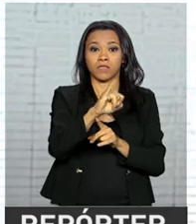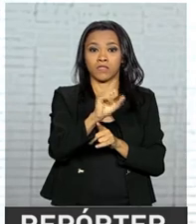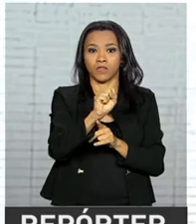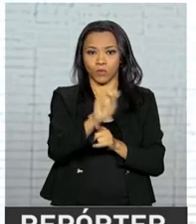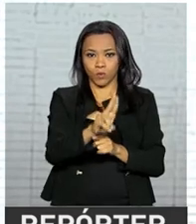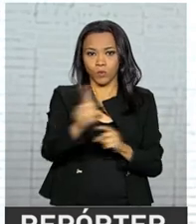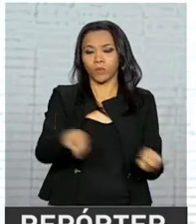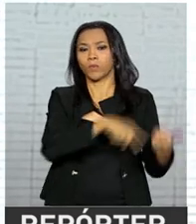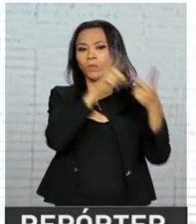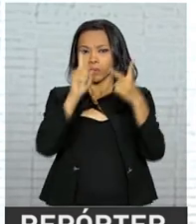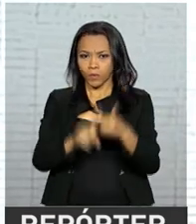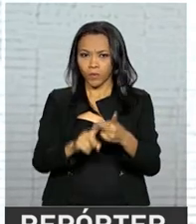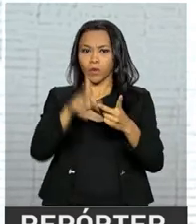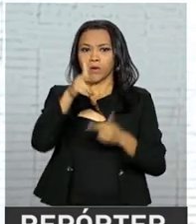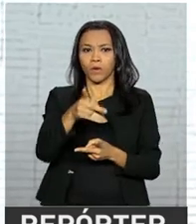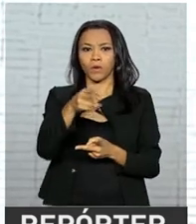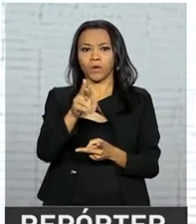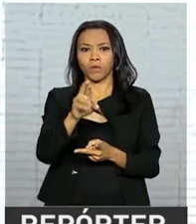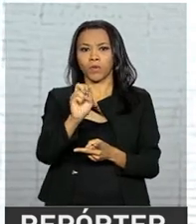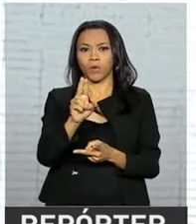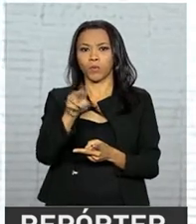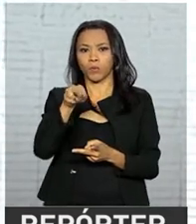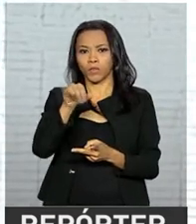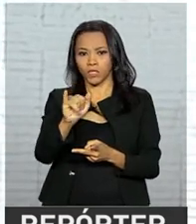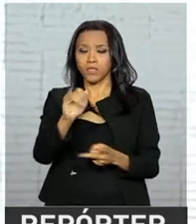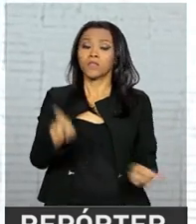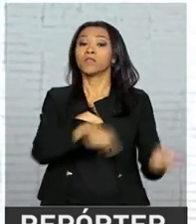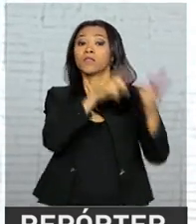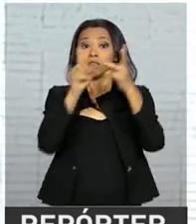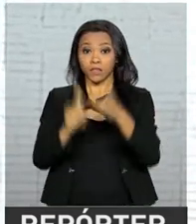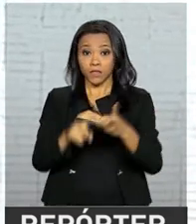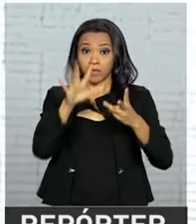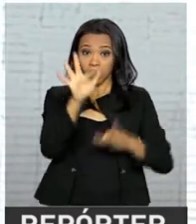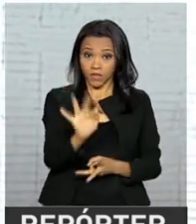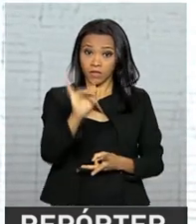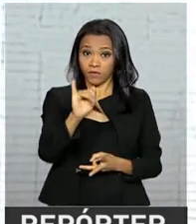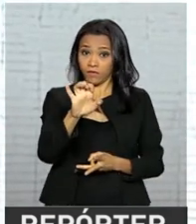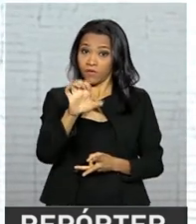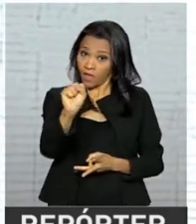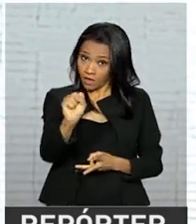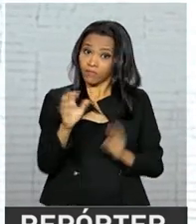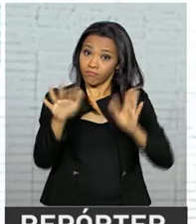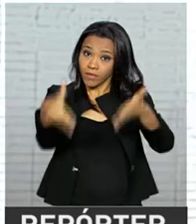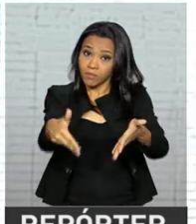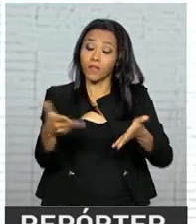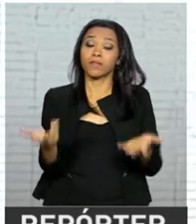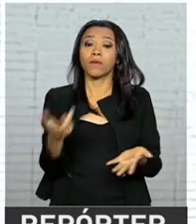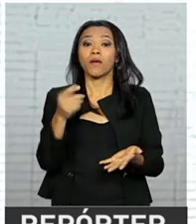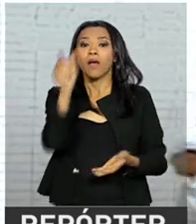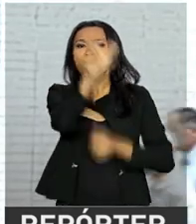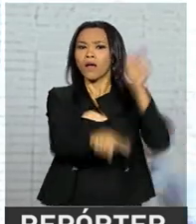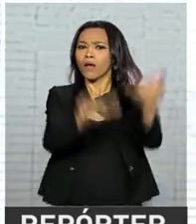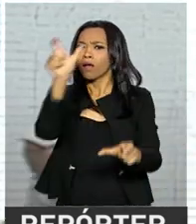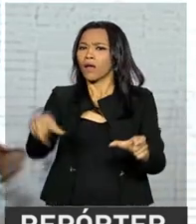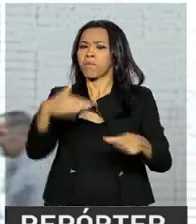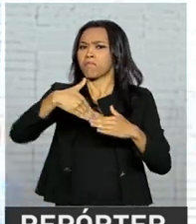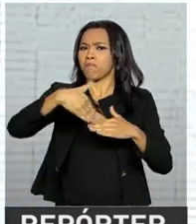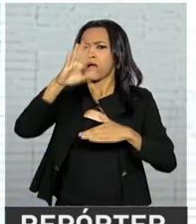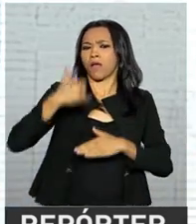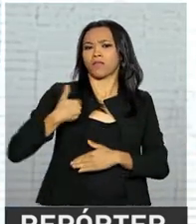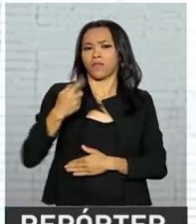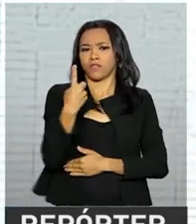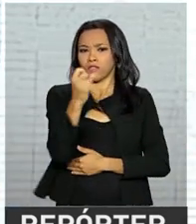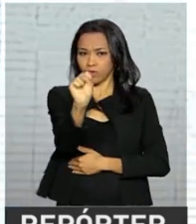programa Universidade para Todos o proni e também para participar do fiés os candidatos que são maiores de